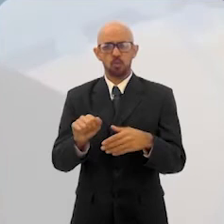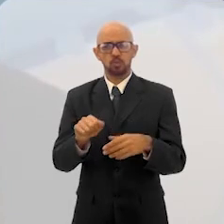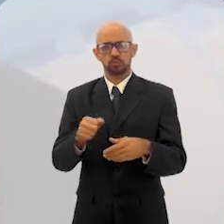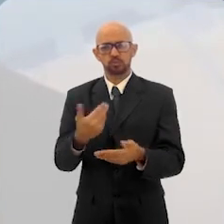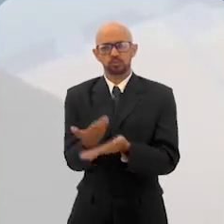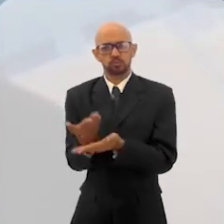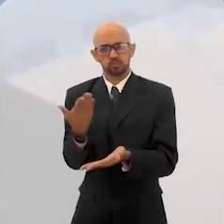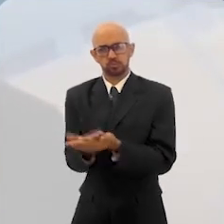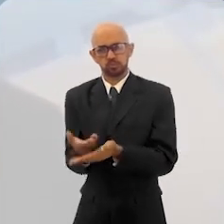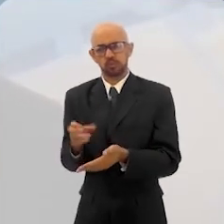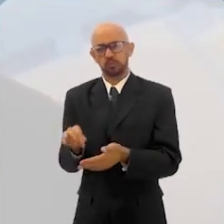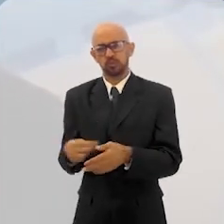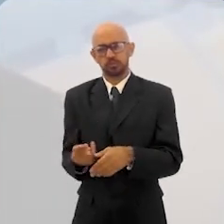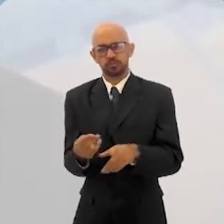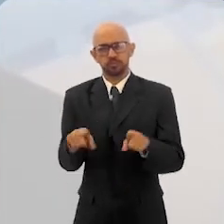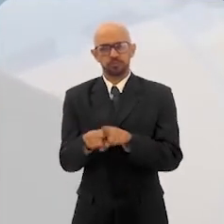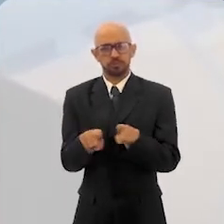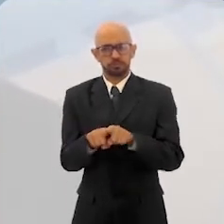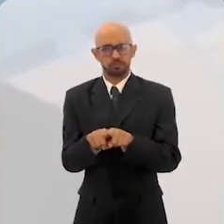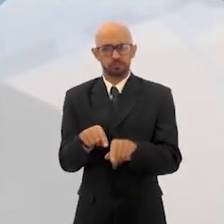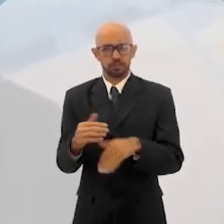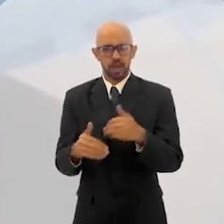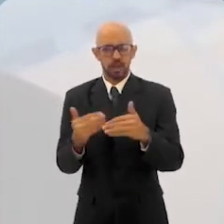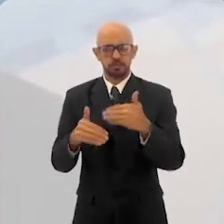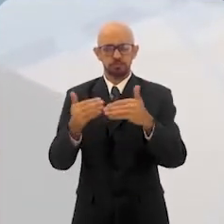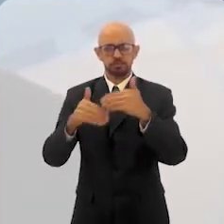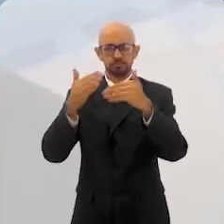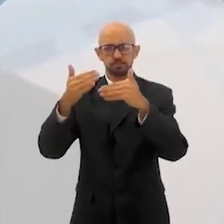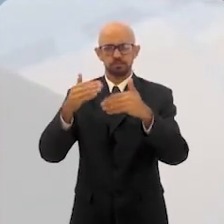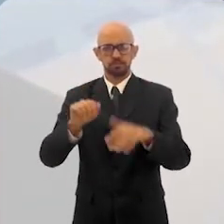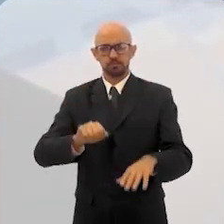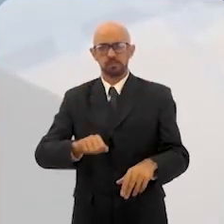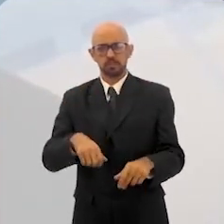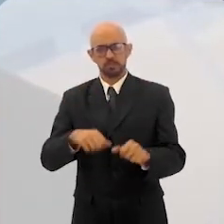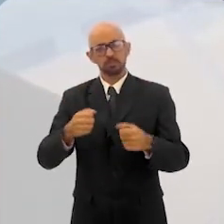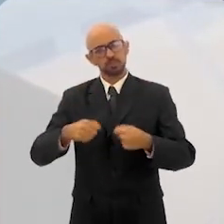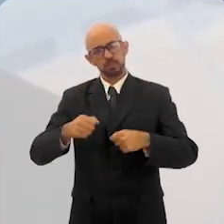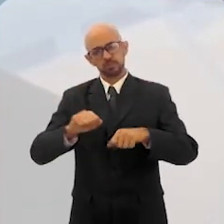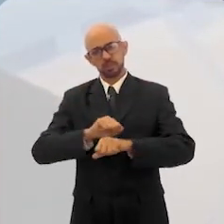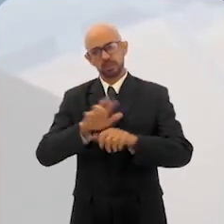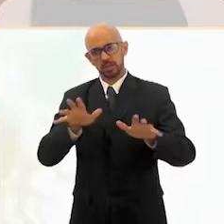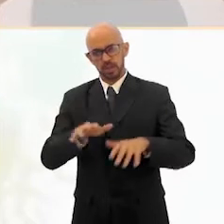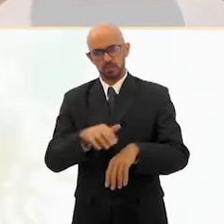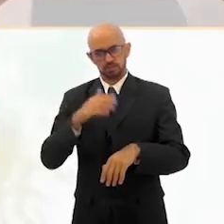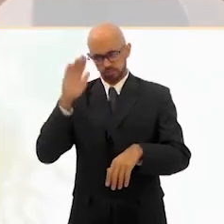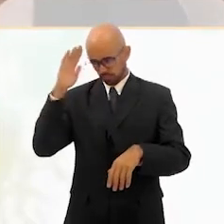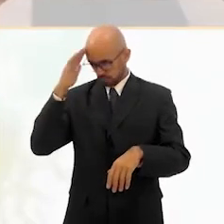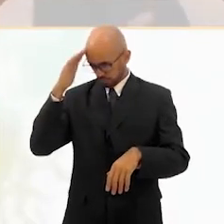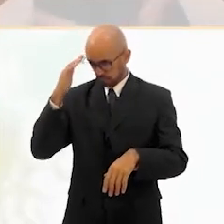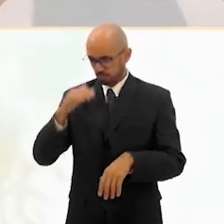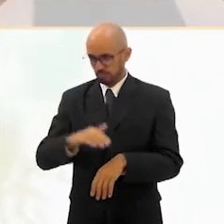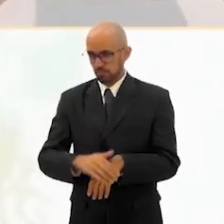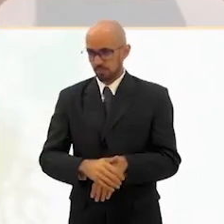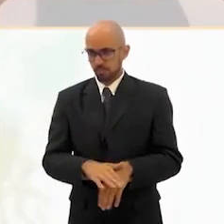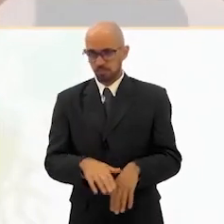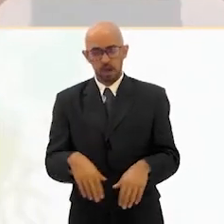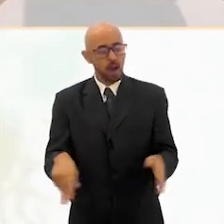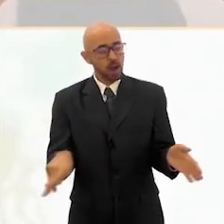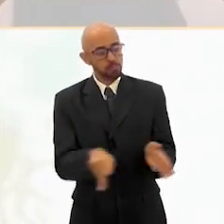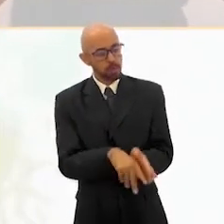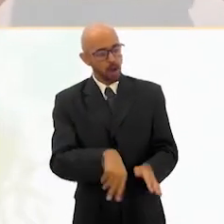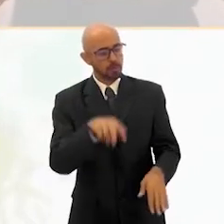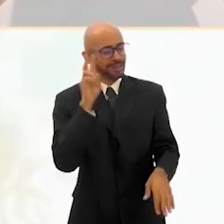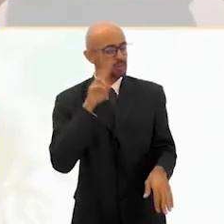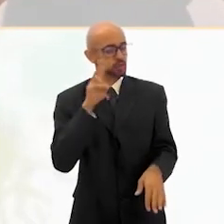formação, ou caminhar em um sentido. Eu acho que isso que tem que ficar mais claro, entendeu? E A isso eu própria sinto história na mostra